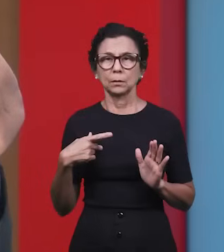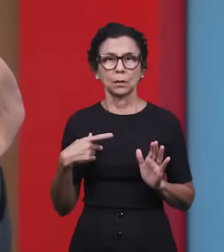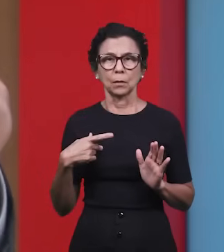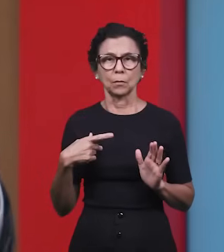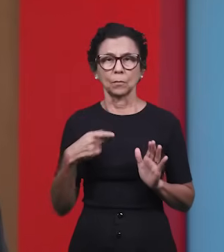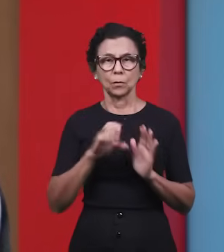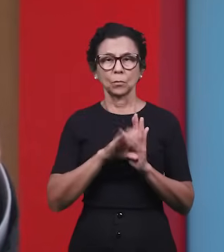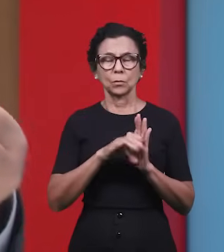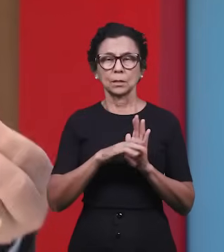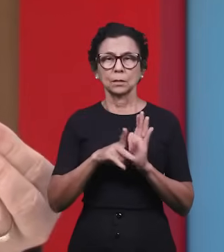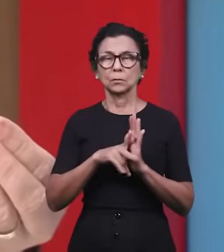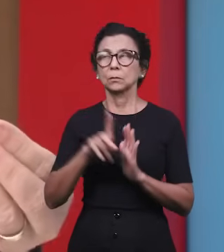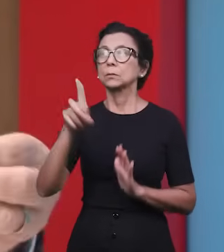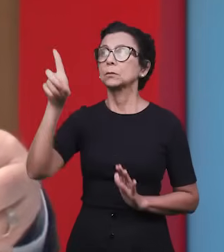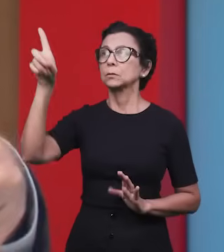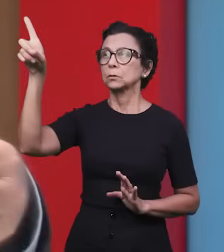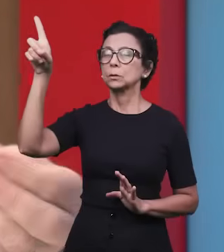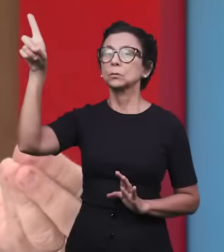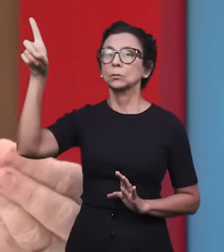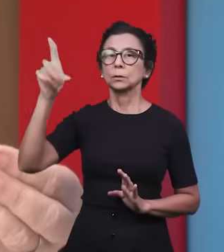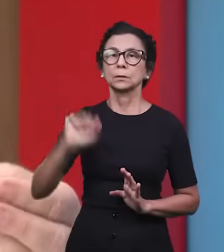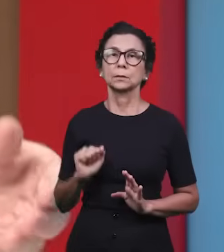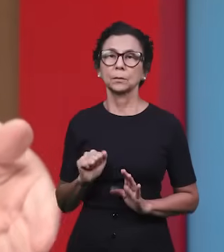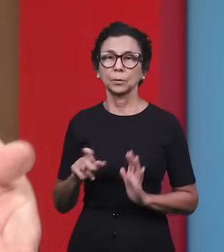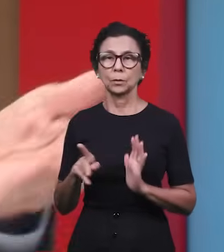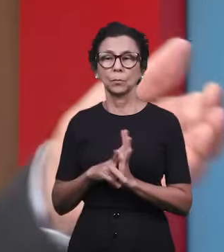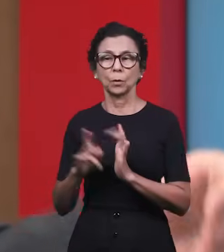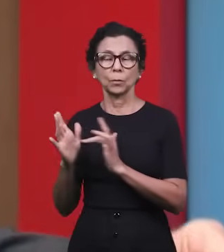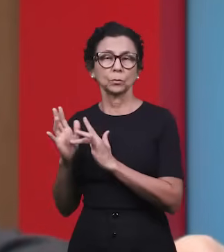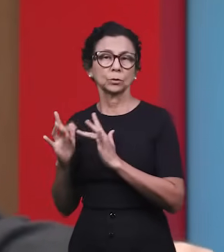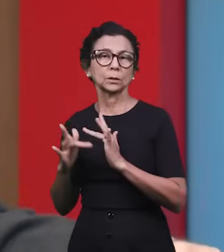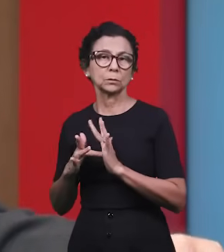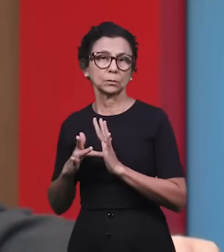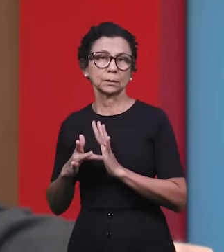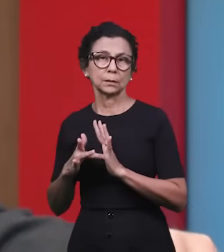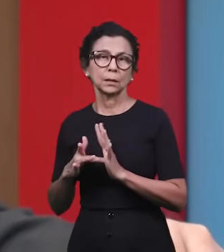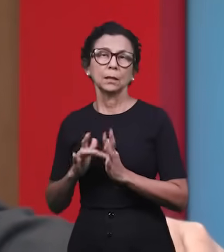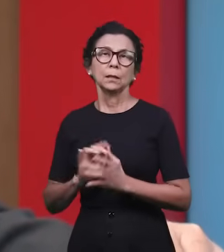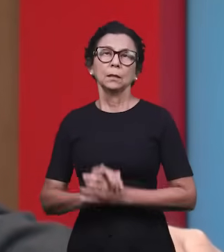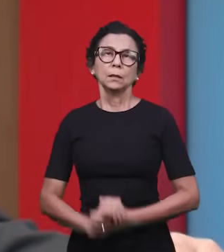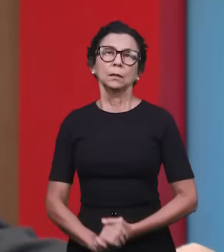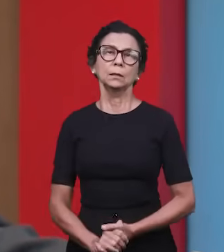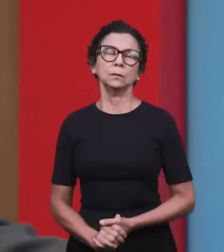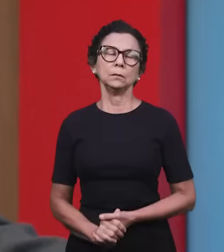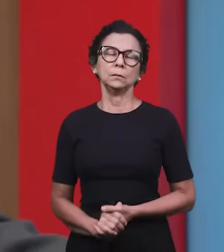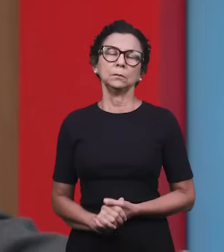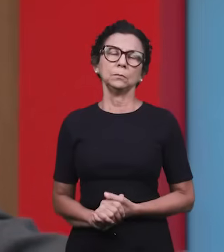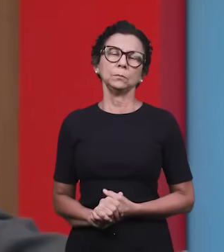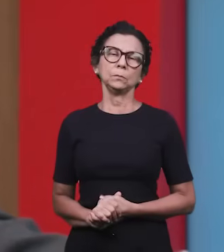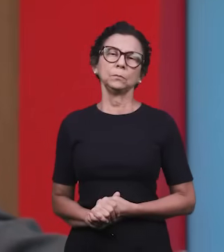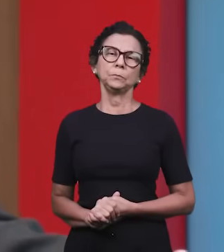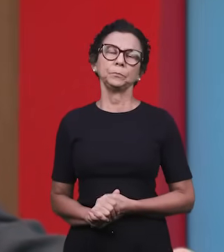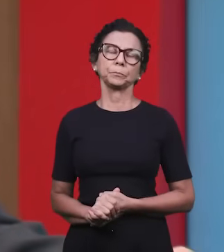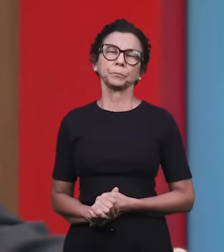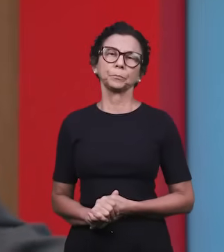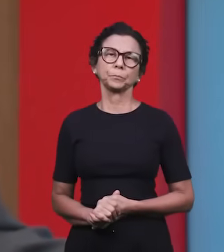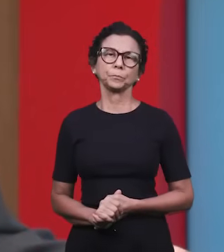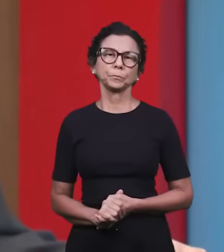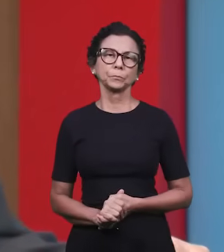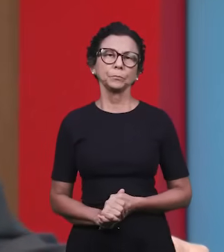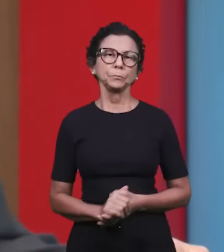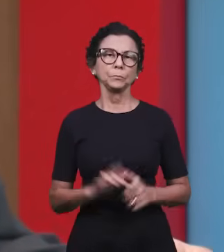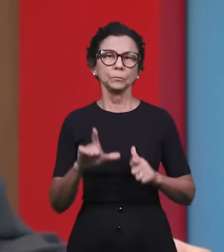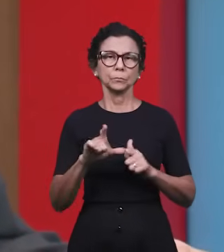de Deus, que a gente tem de entender que é o próprio Senhor Jesus, aqui como um trecho do sermão do Senhor Jesus, que diz